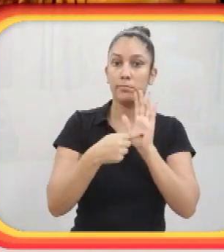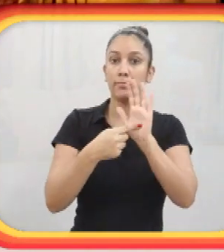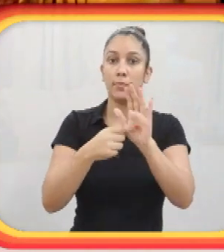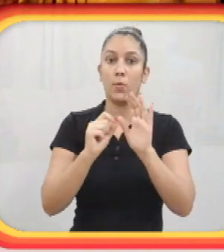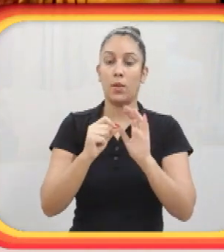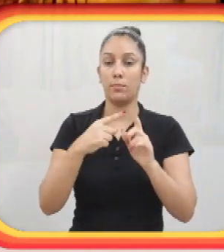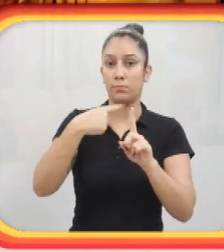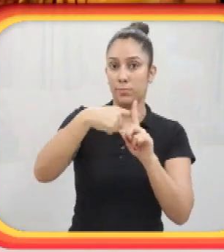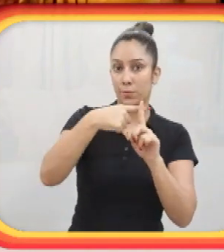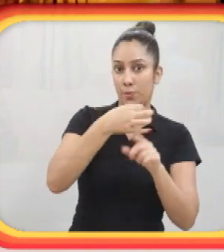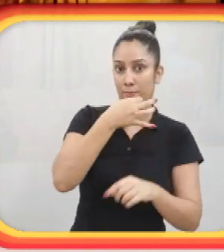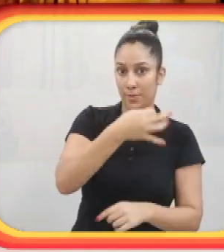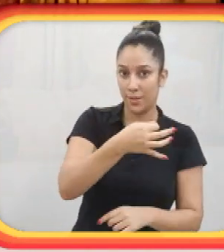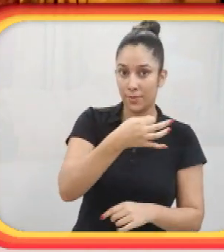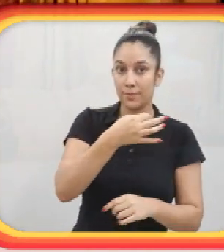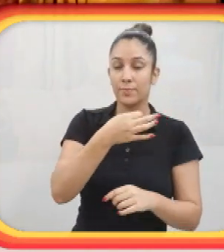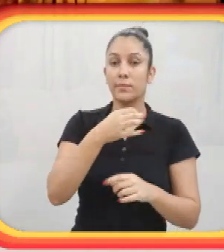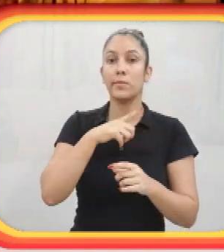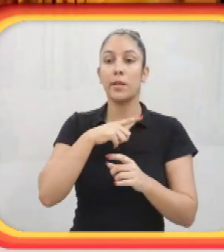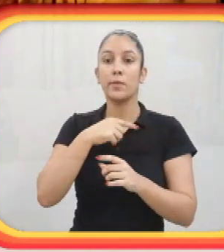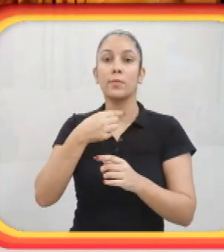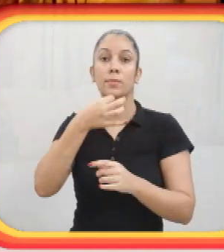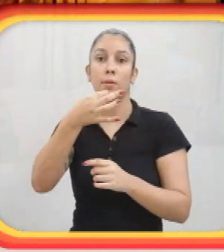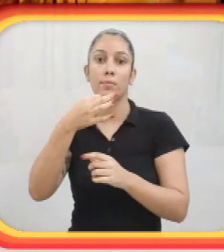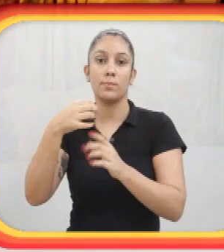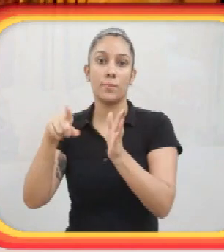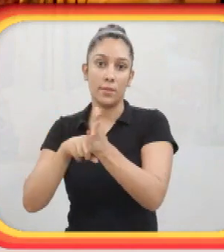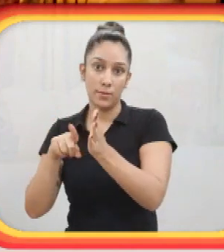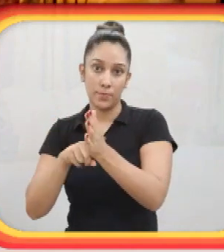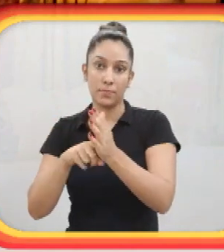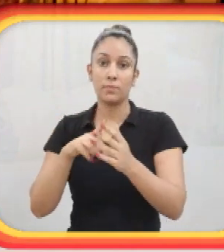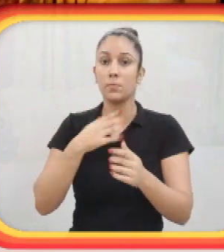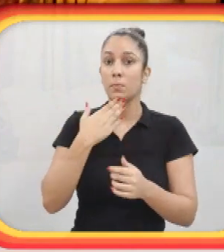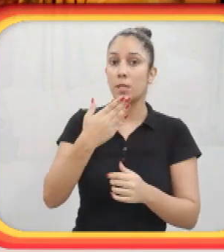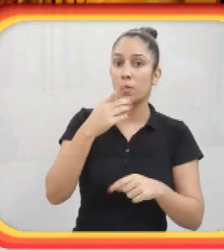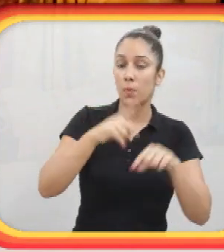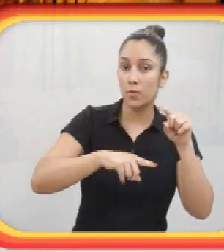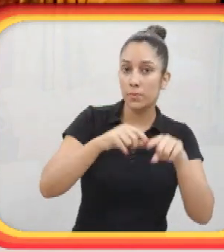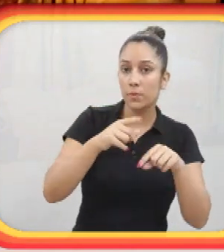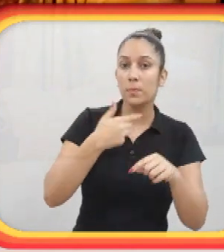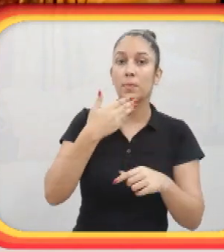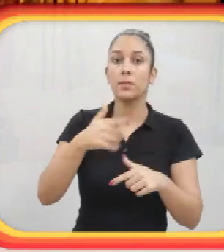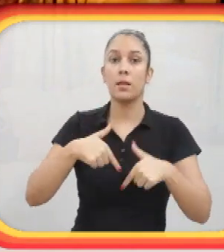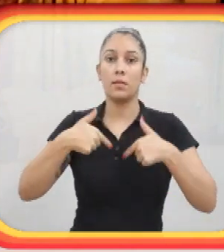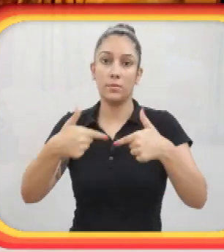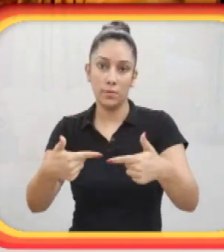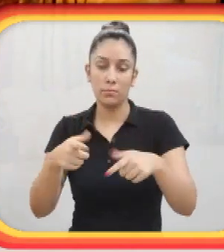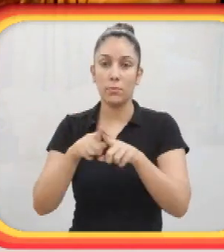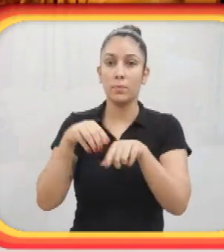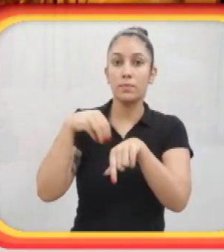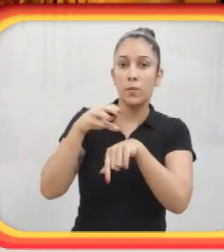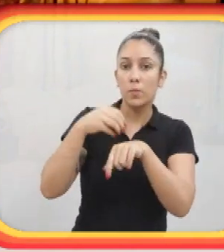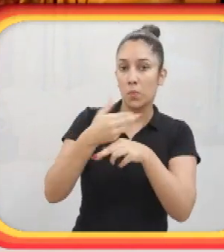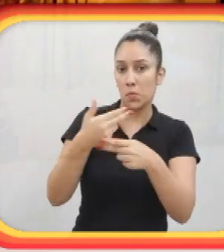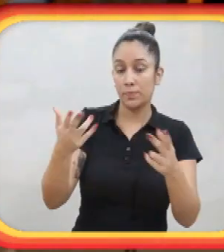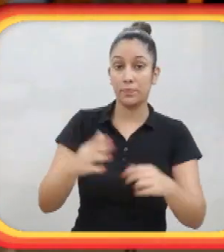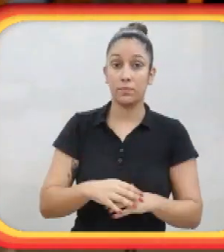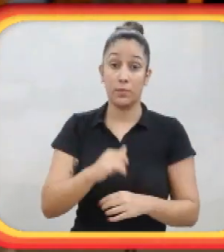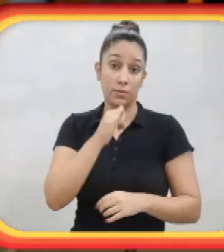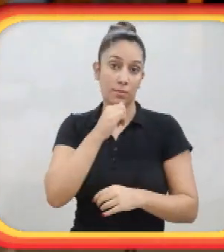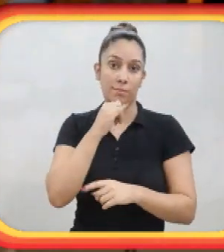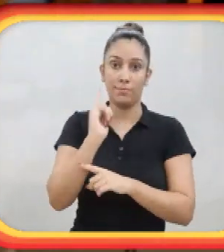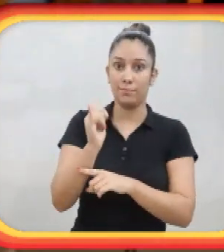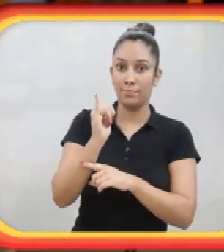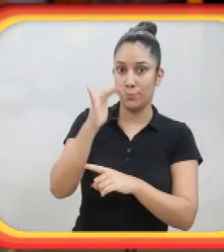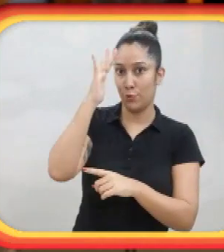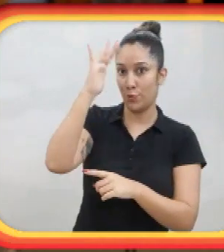Por exemplo, pedir informação, expressar uma opinião positiva, expressar uma opinião negativa, pedir um objeto,